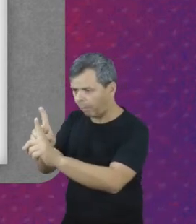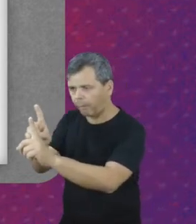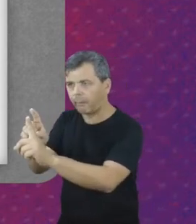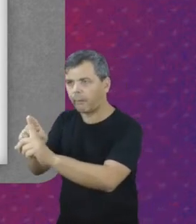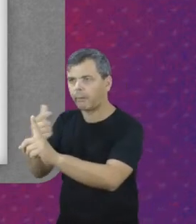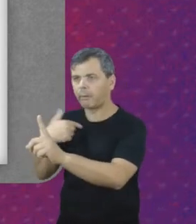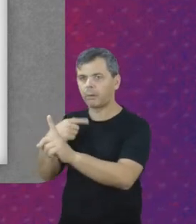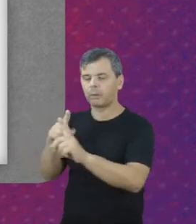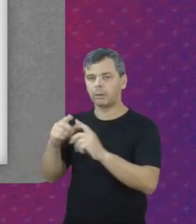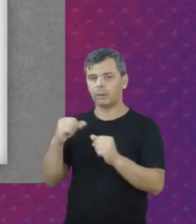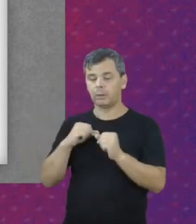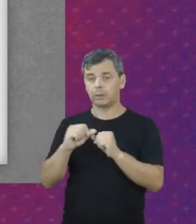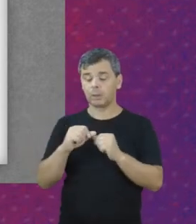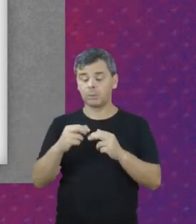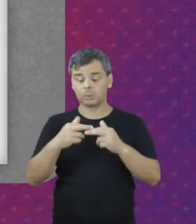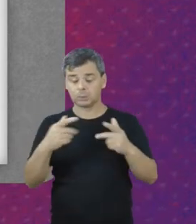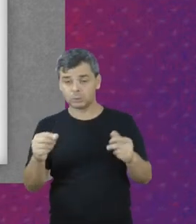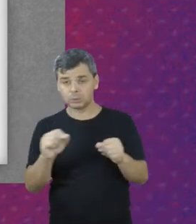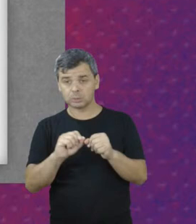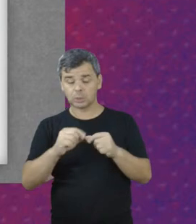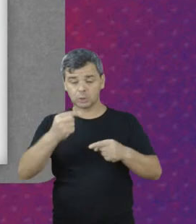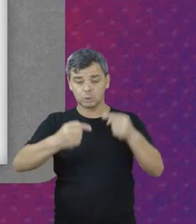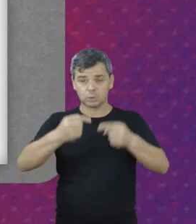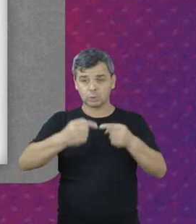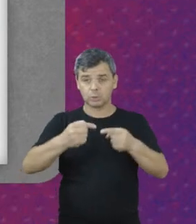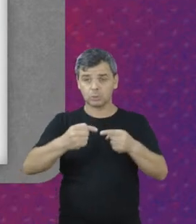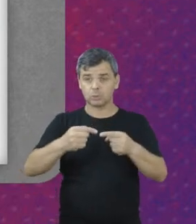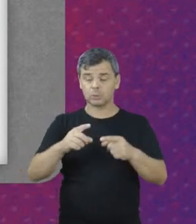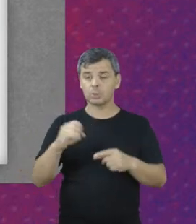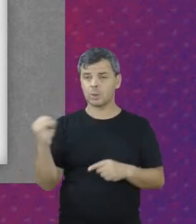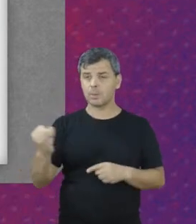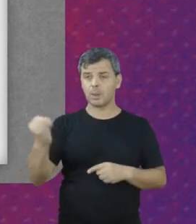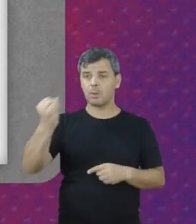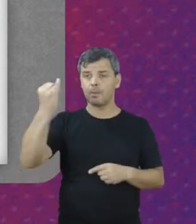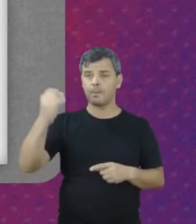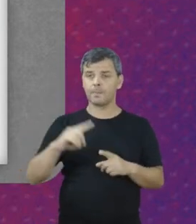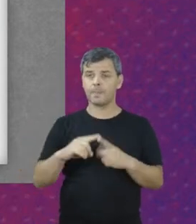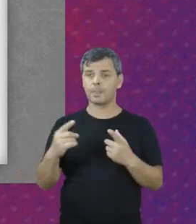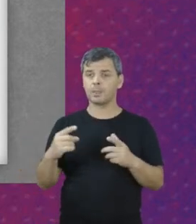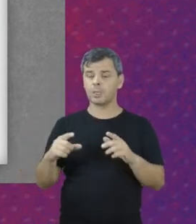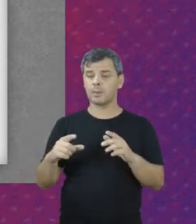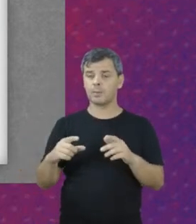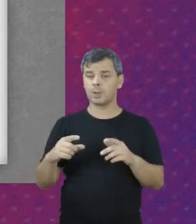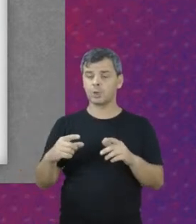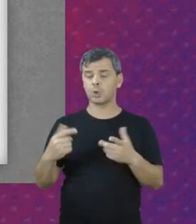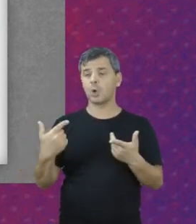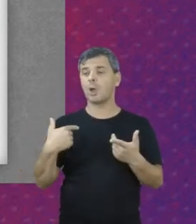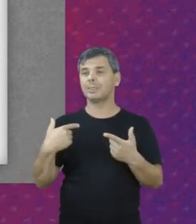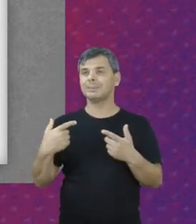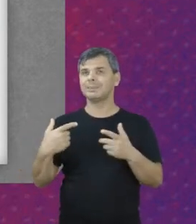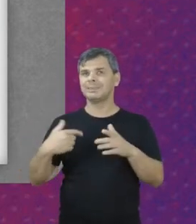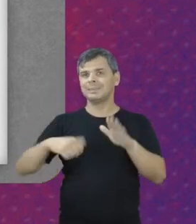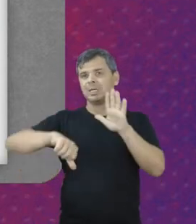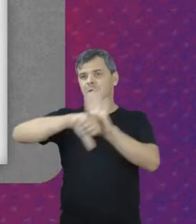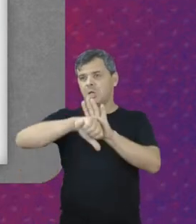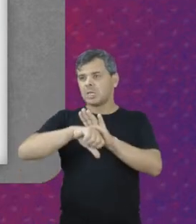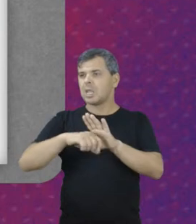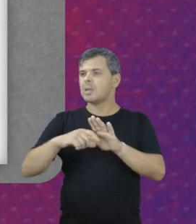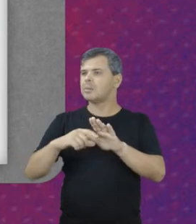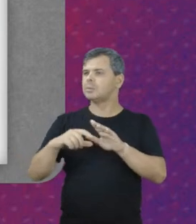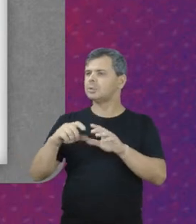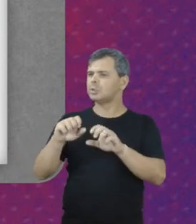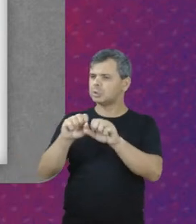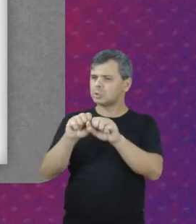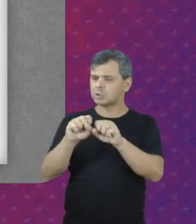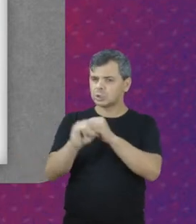digitais, e outras questões que são discutidas agora e são muito importantes, que são os crimes cibernéticos. A lei do minuto seguinte,